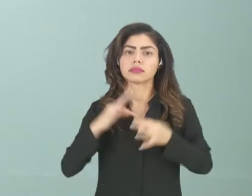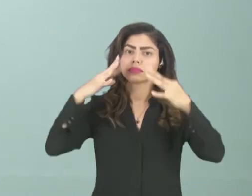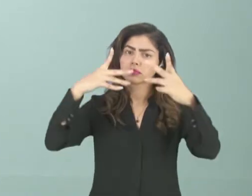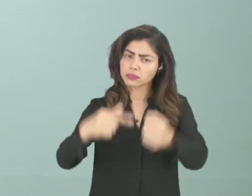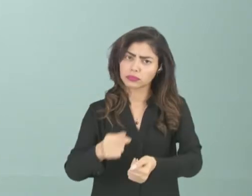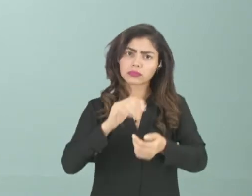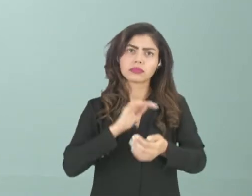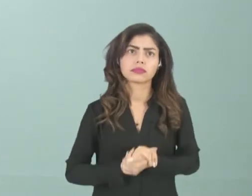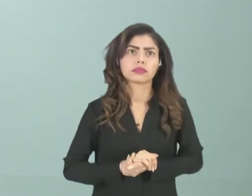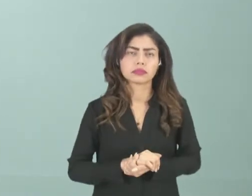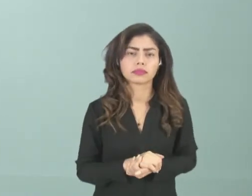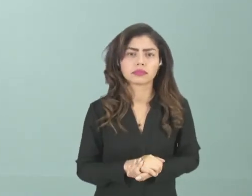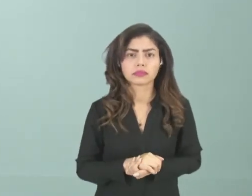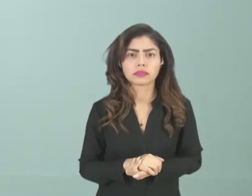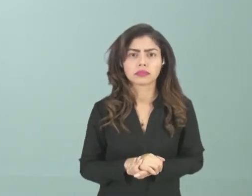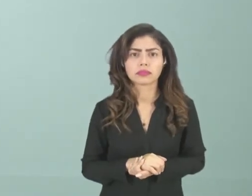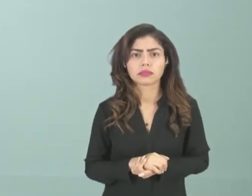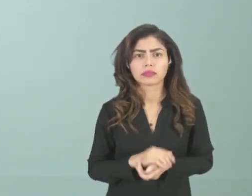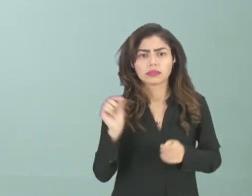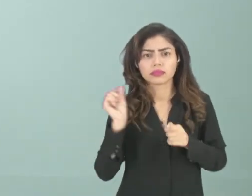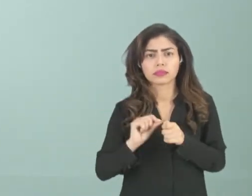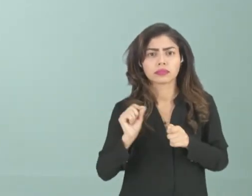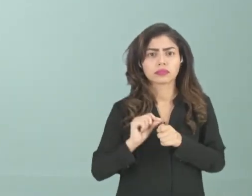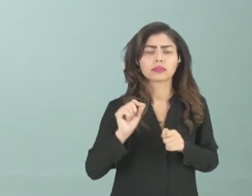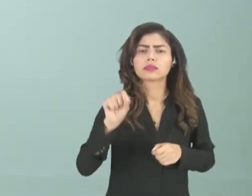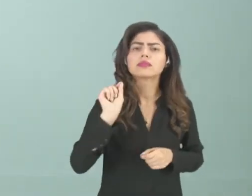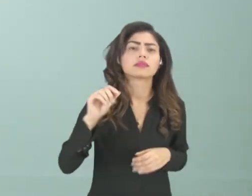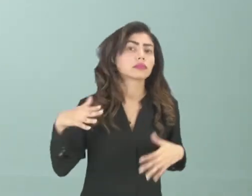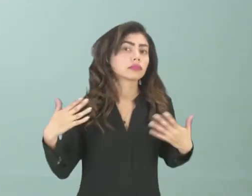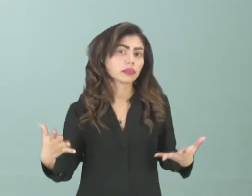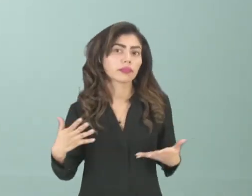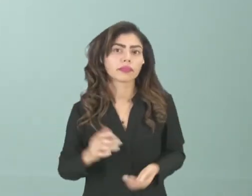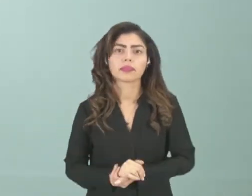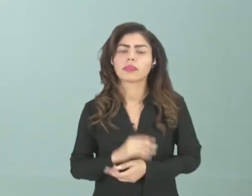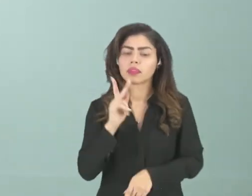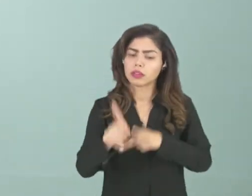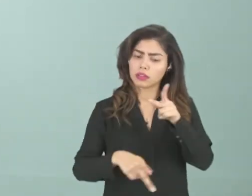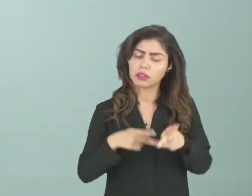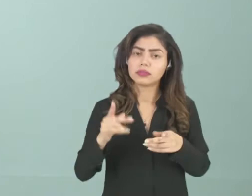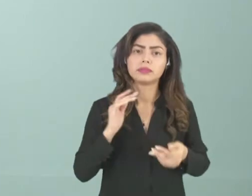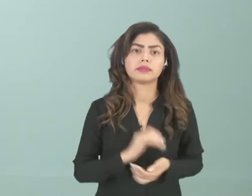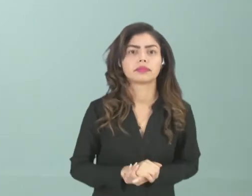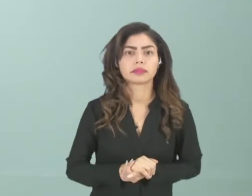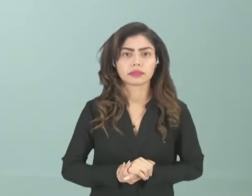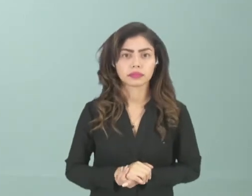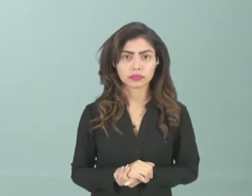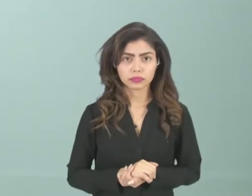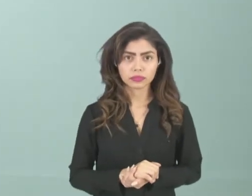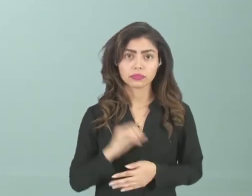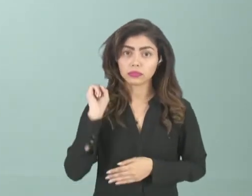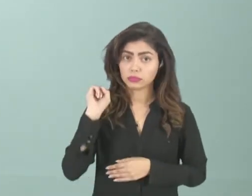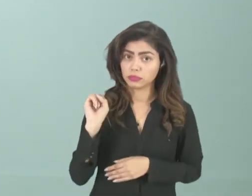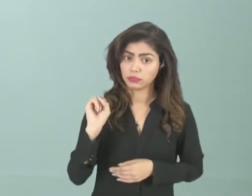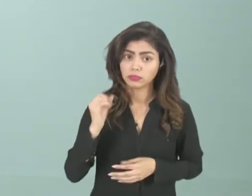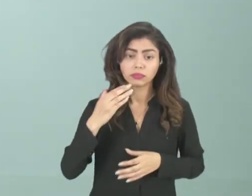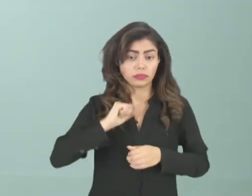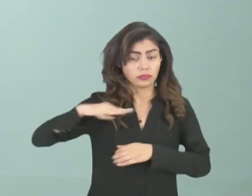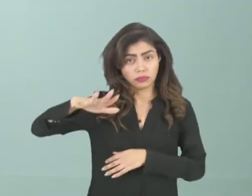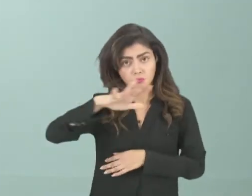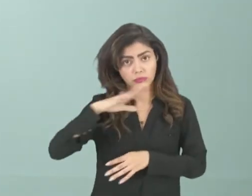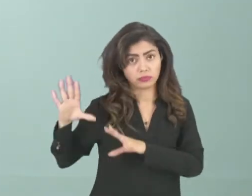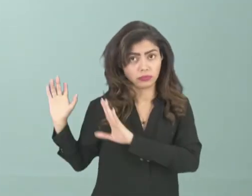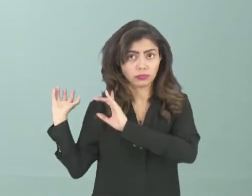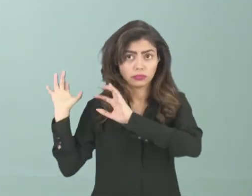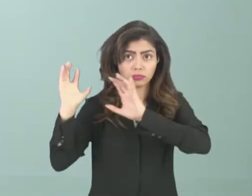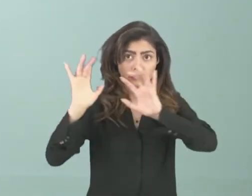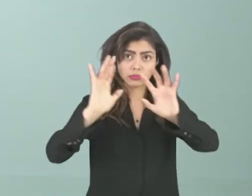tudo isso faz com que até hoje essa população do campo migre